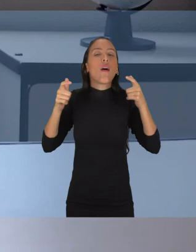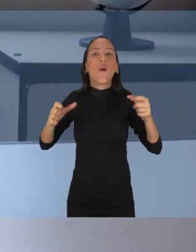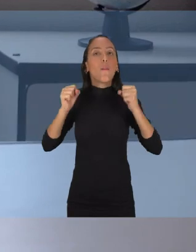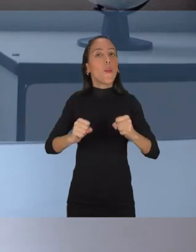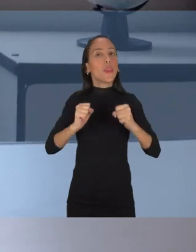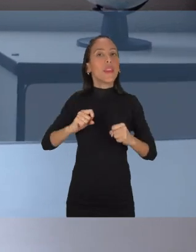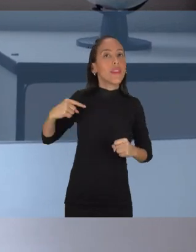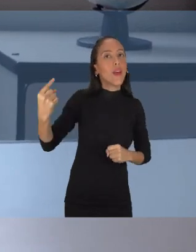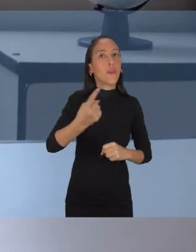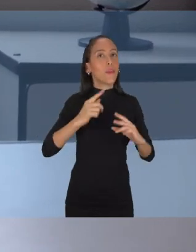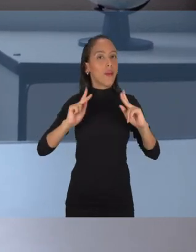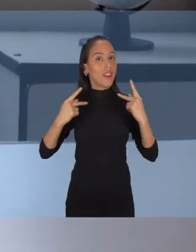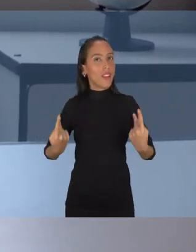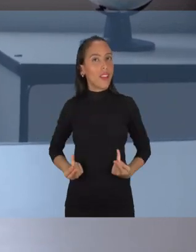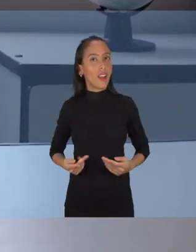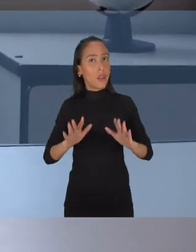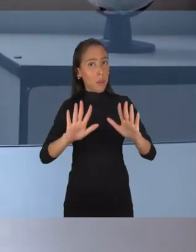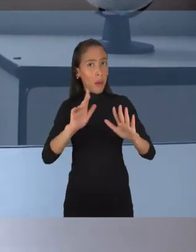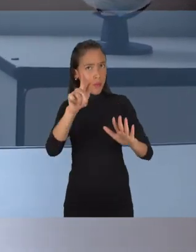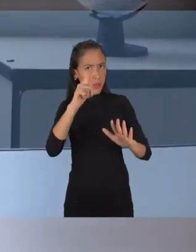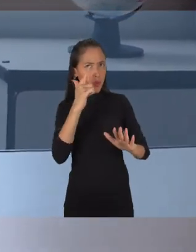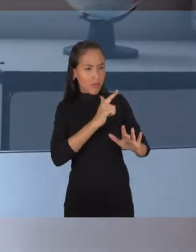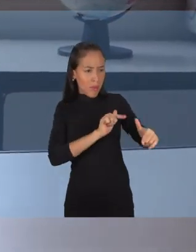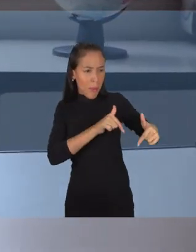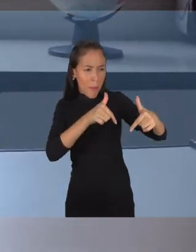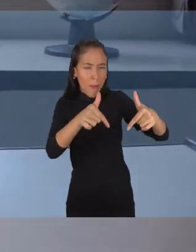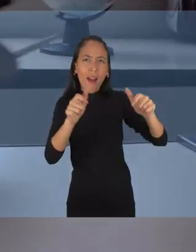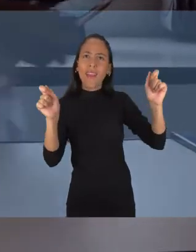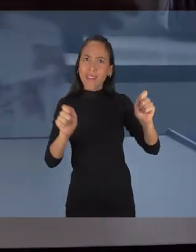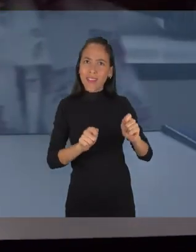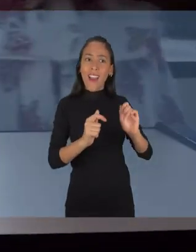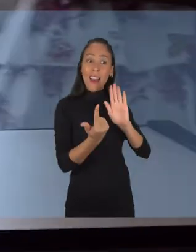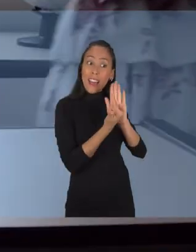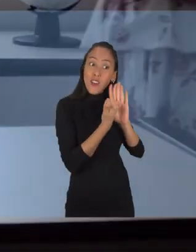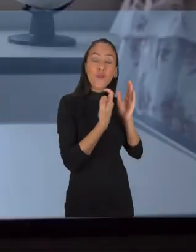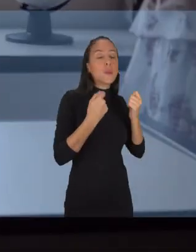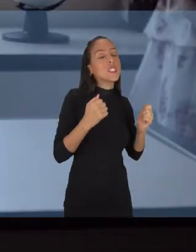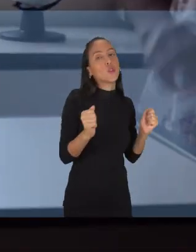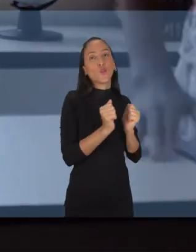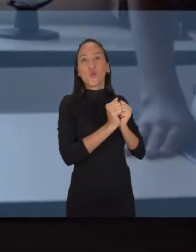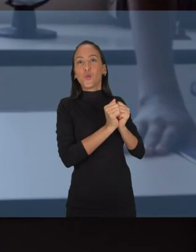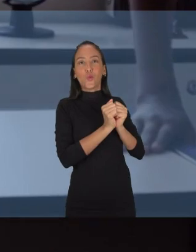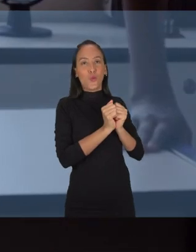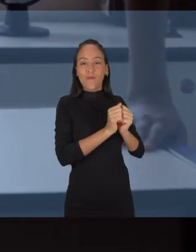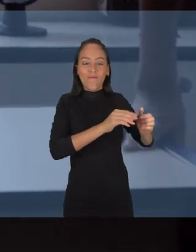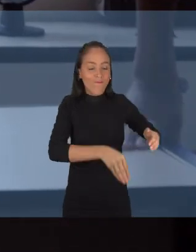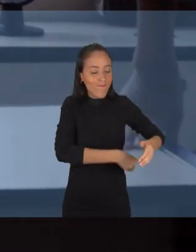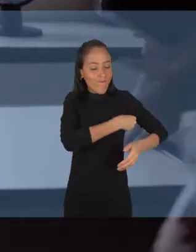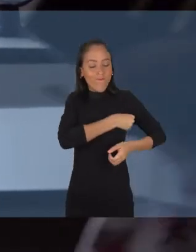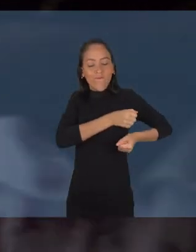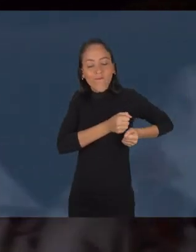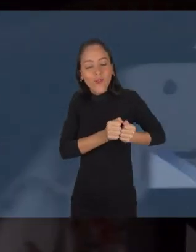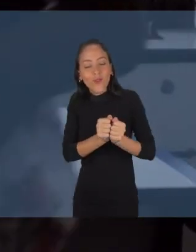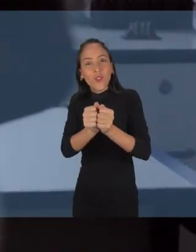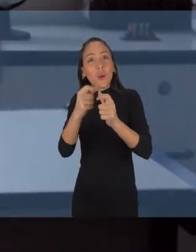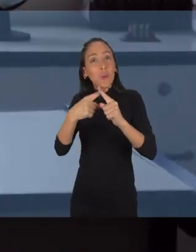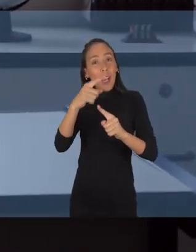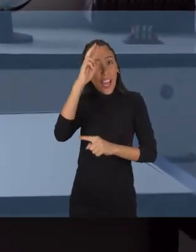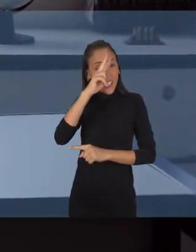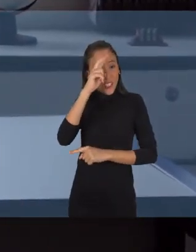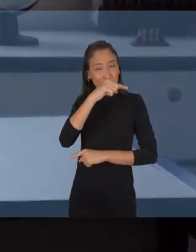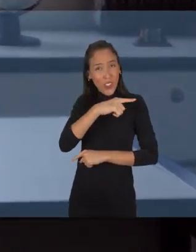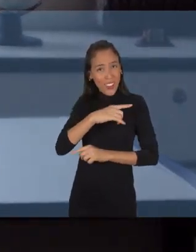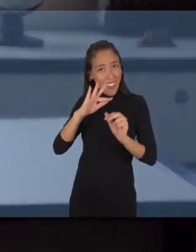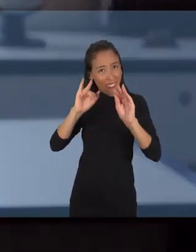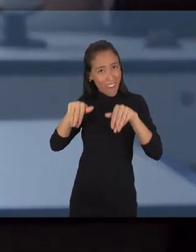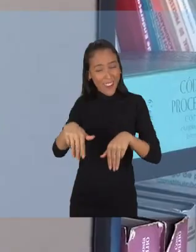Mas para criá-lo, você deve levar esse livro com você, pois essa é uma história sem fim. Cada um de